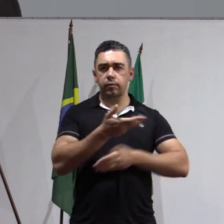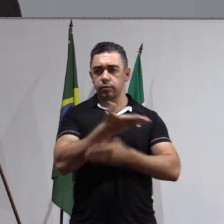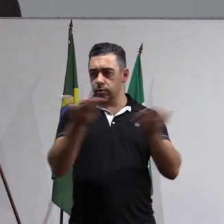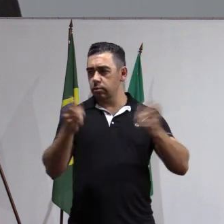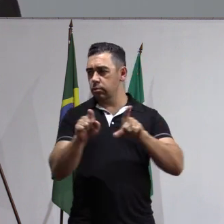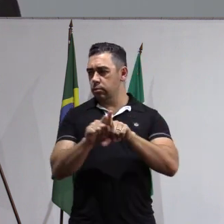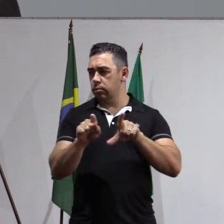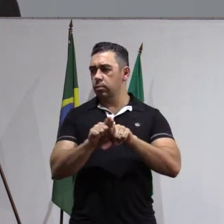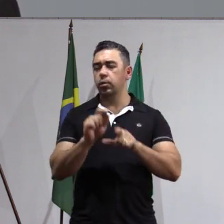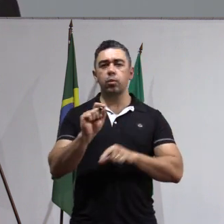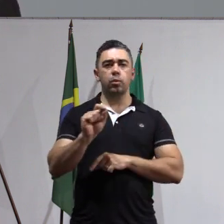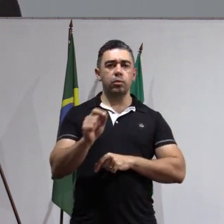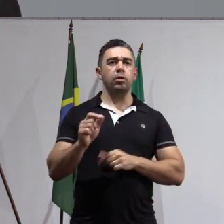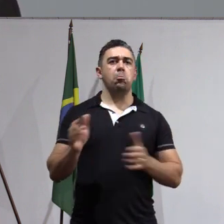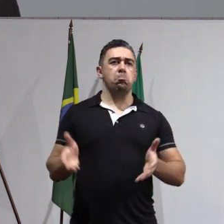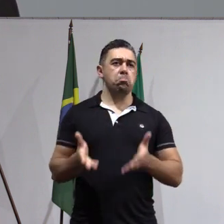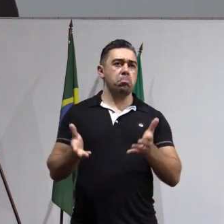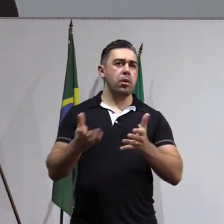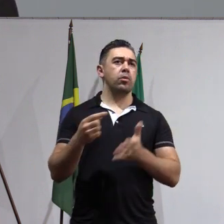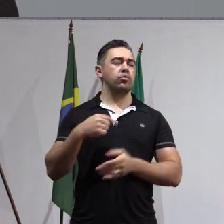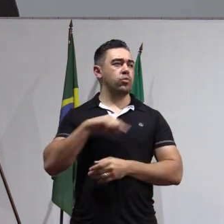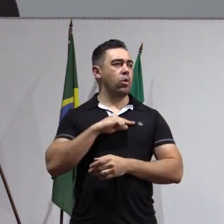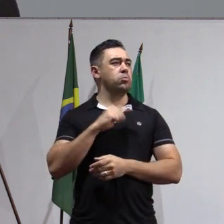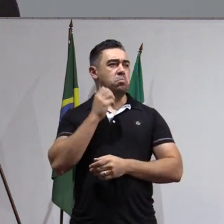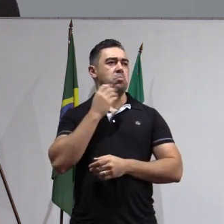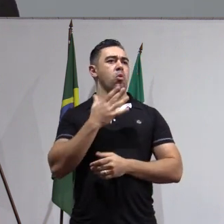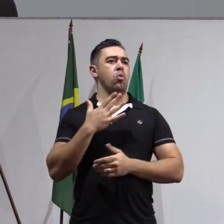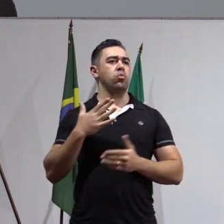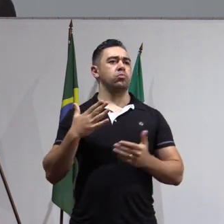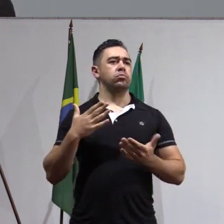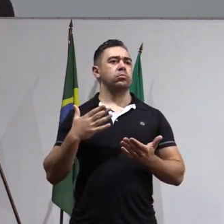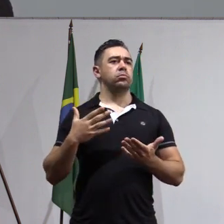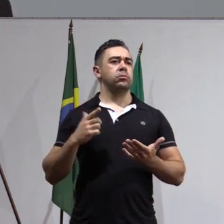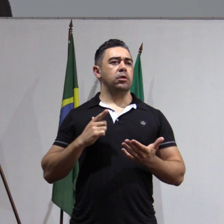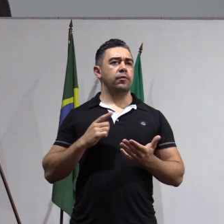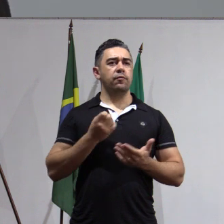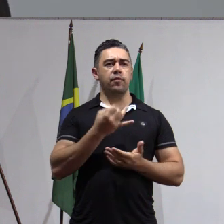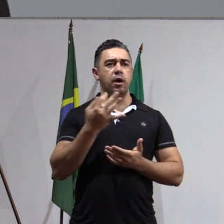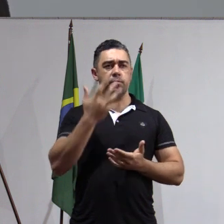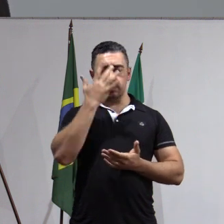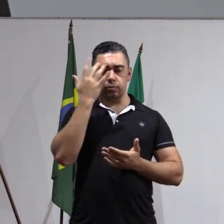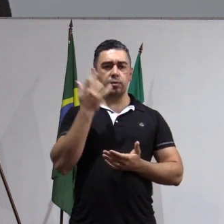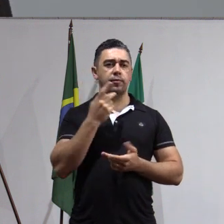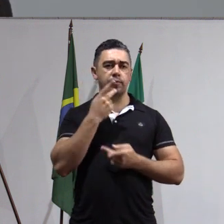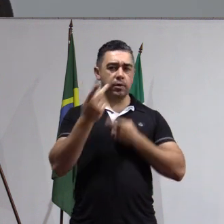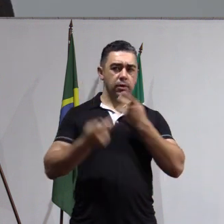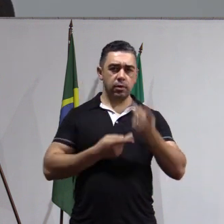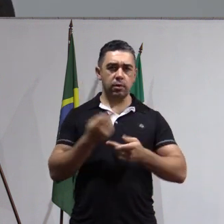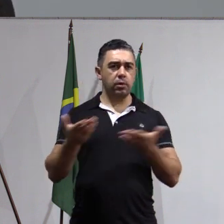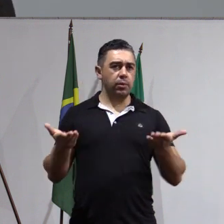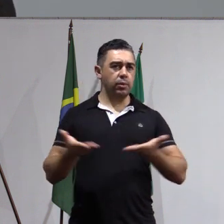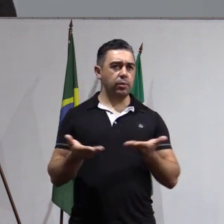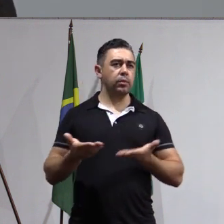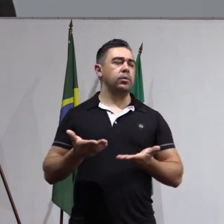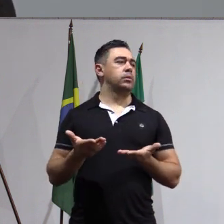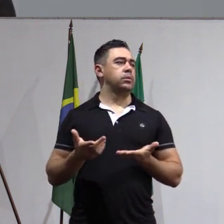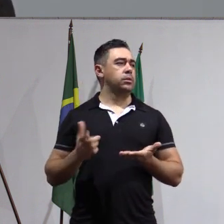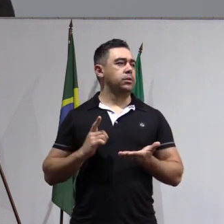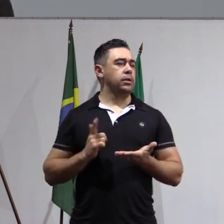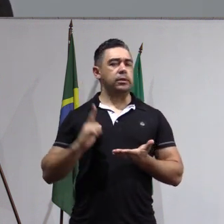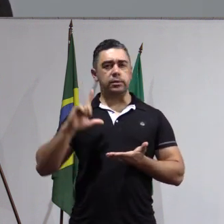o grande êxito desse nosso encontro. Muitas vozes, acho que saímos daqui com